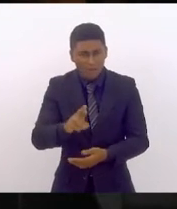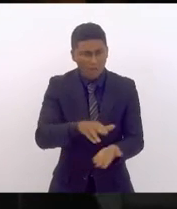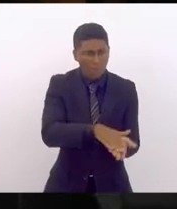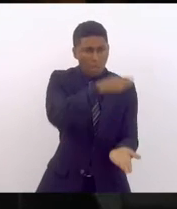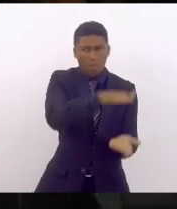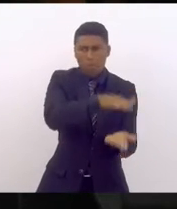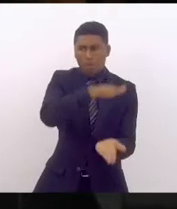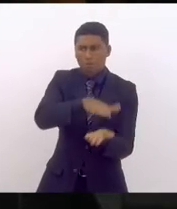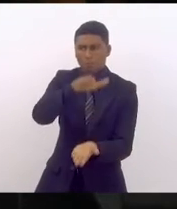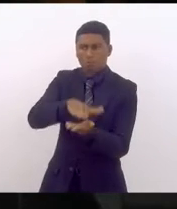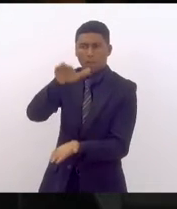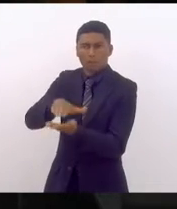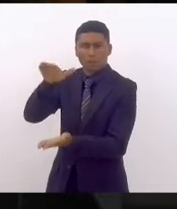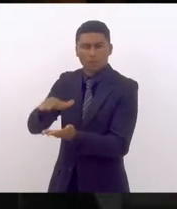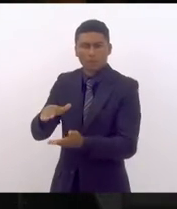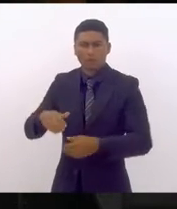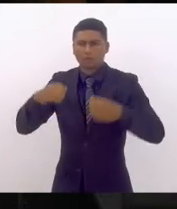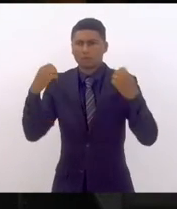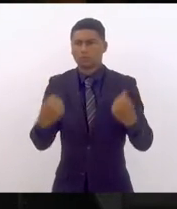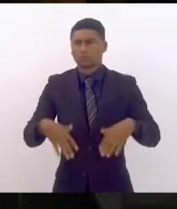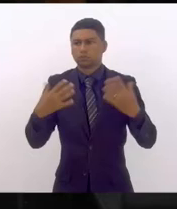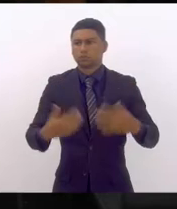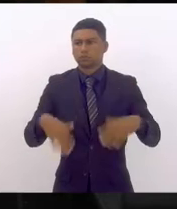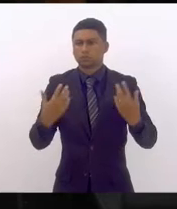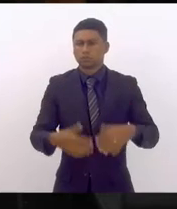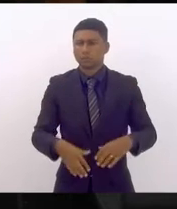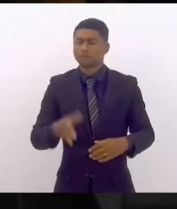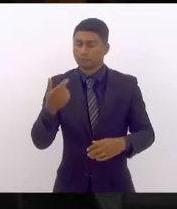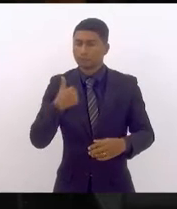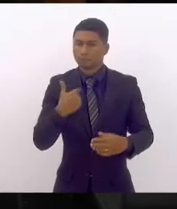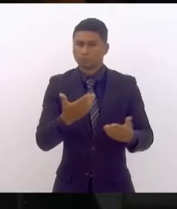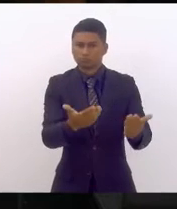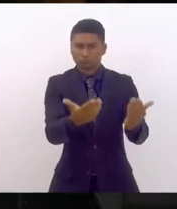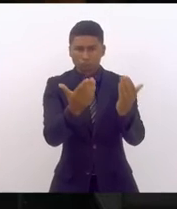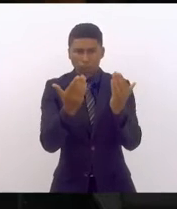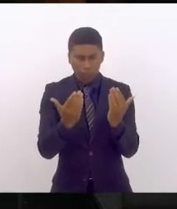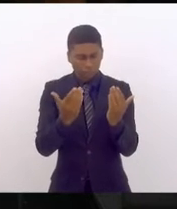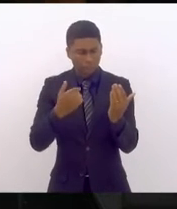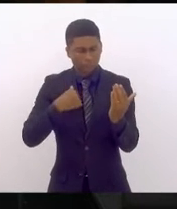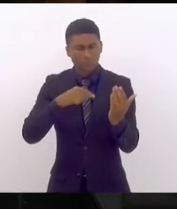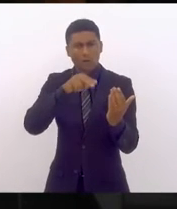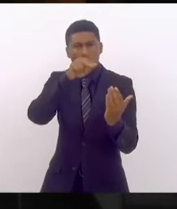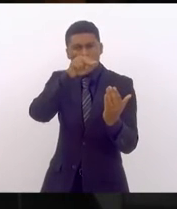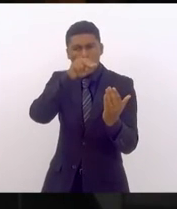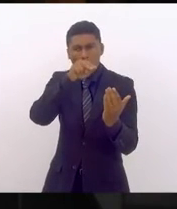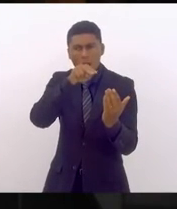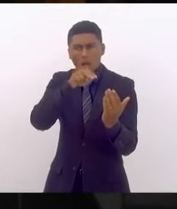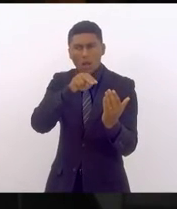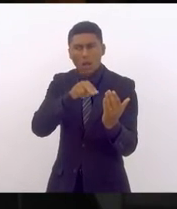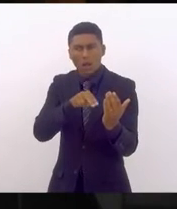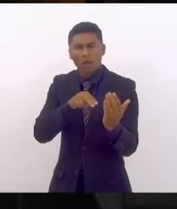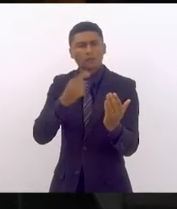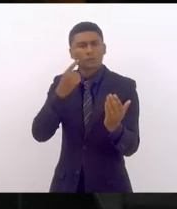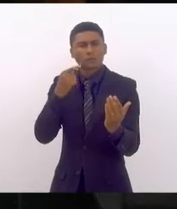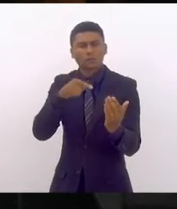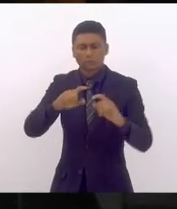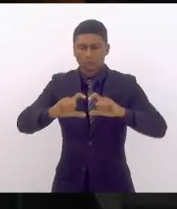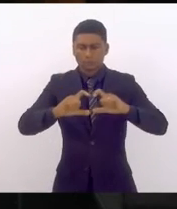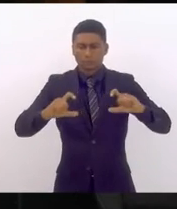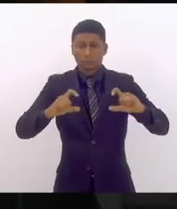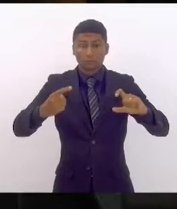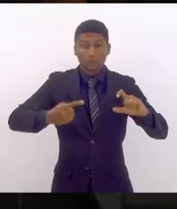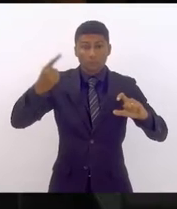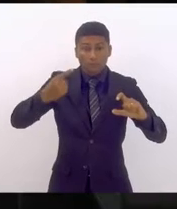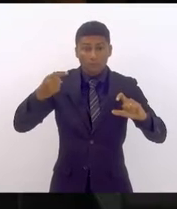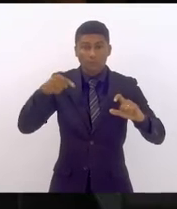bom aí vou ler a matéria e o primeiro parágrafo